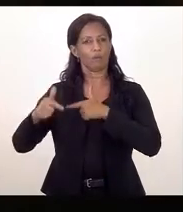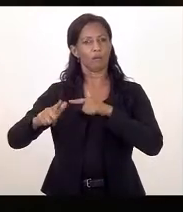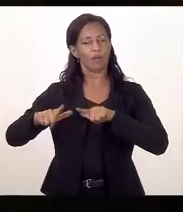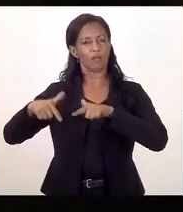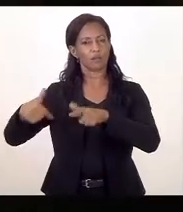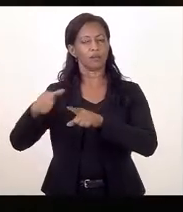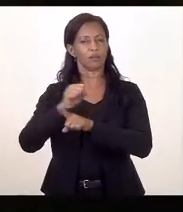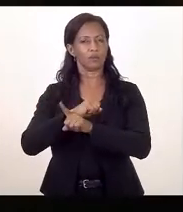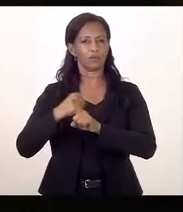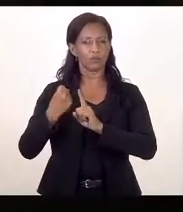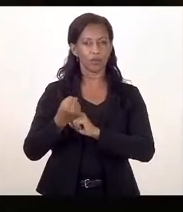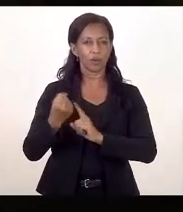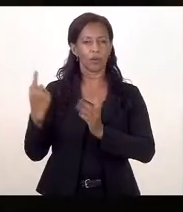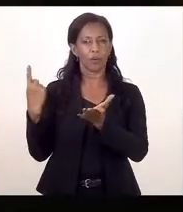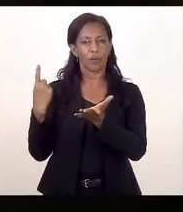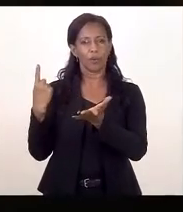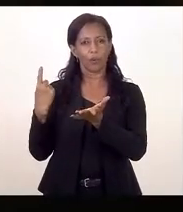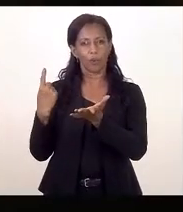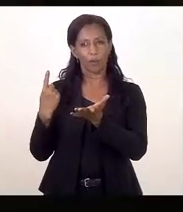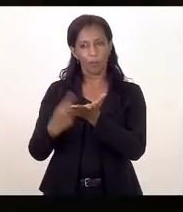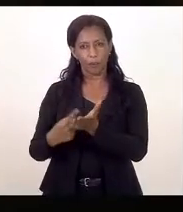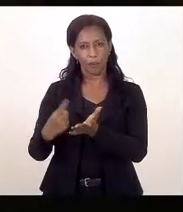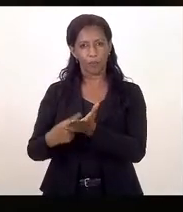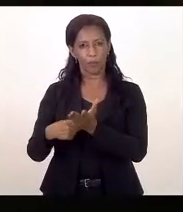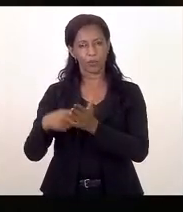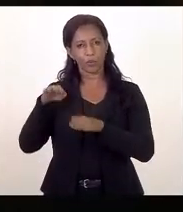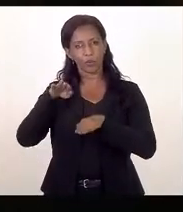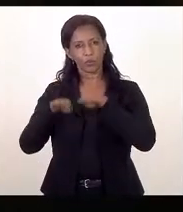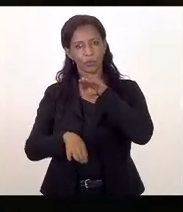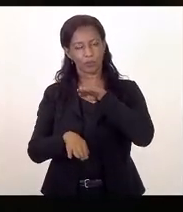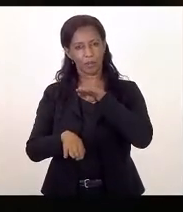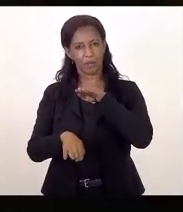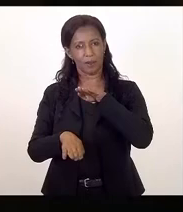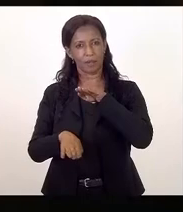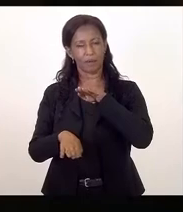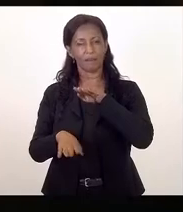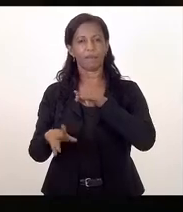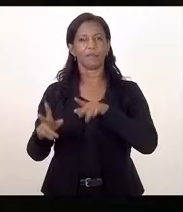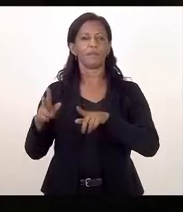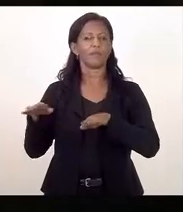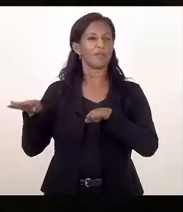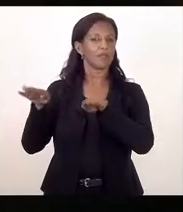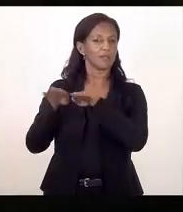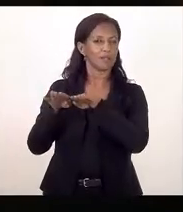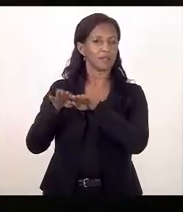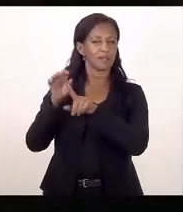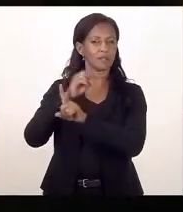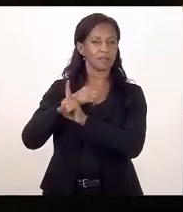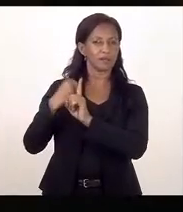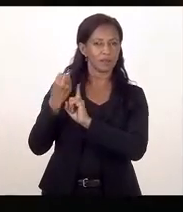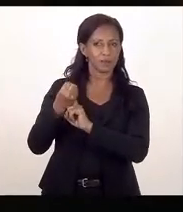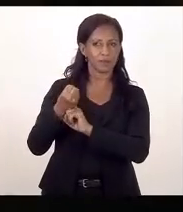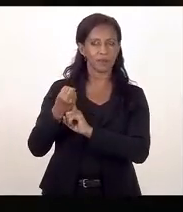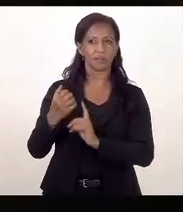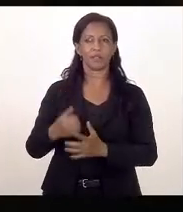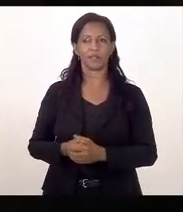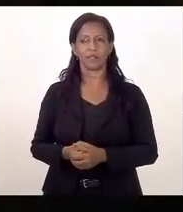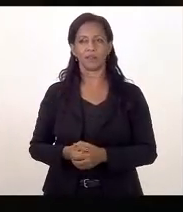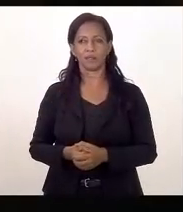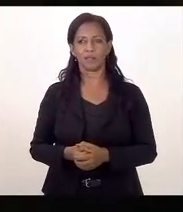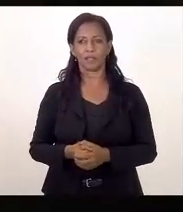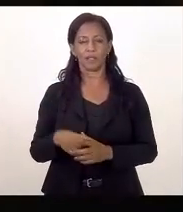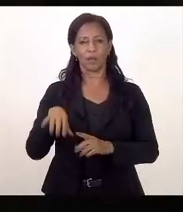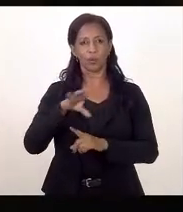comprometidas com a superação das desigualdades sociais a partir da educação, da